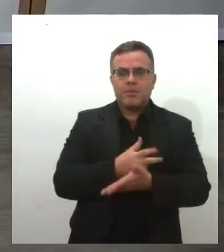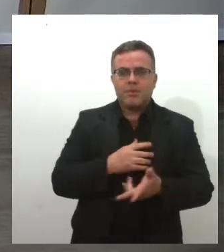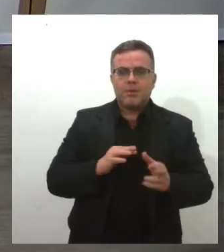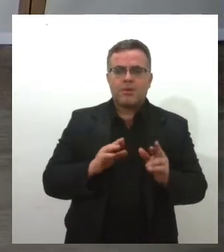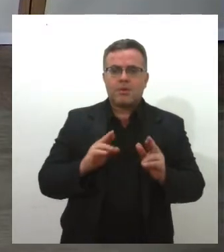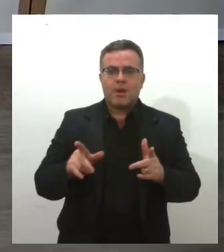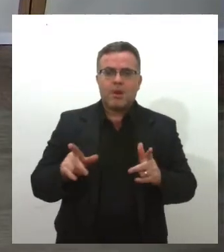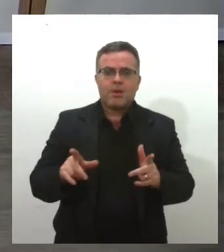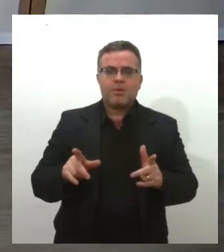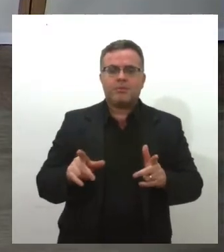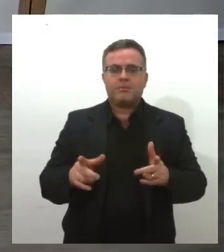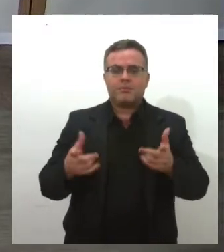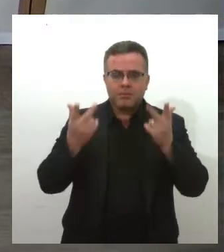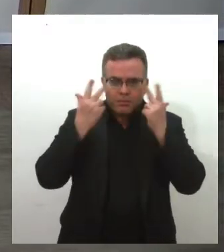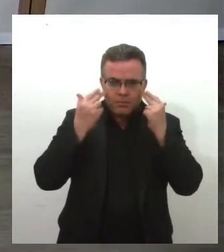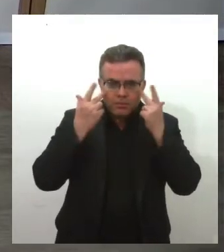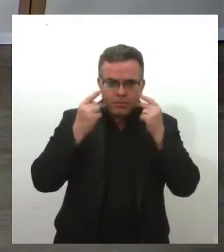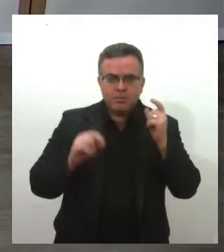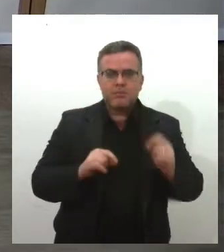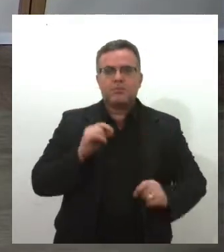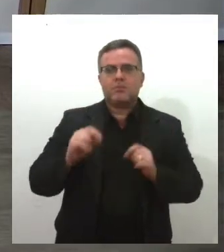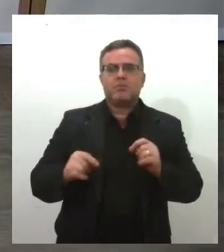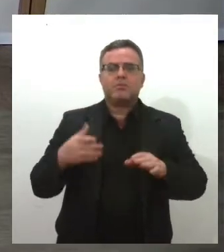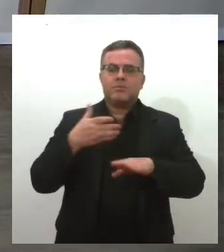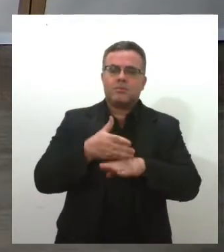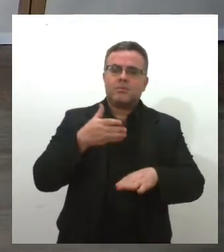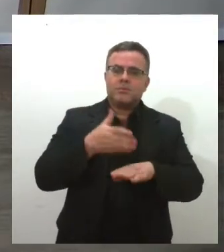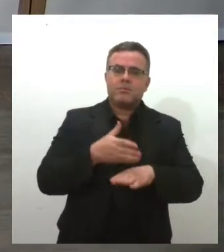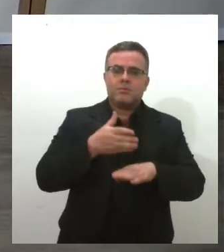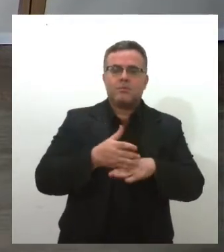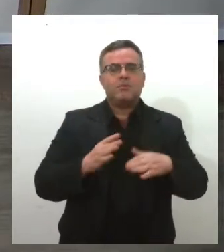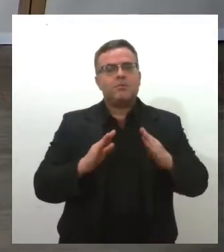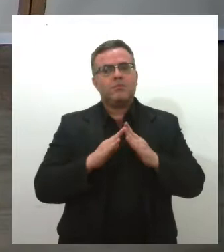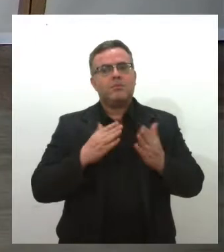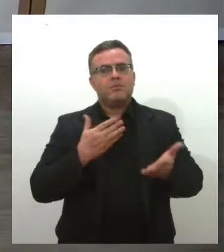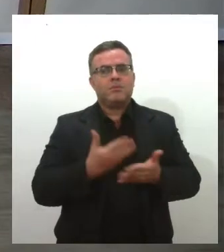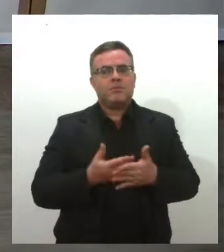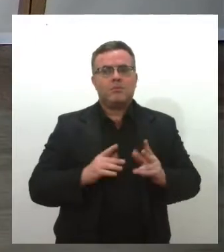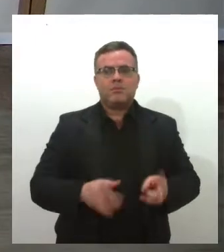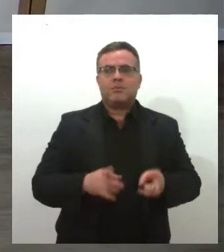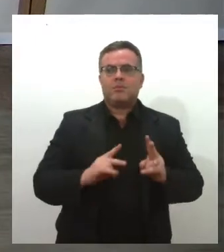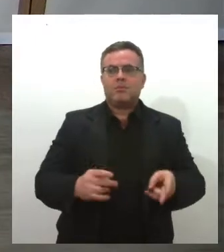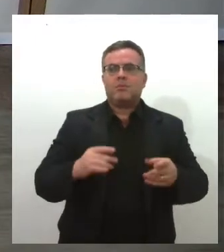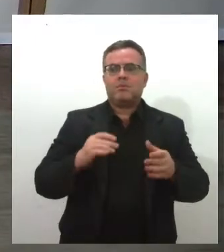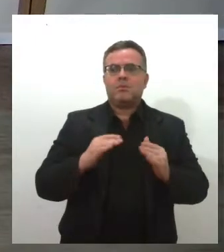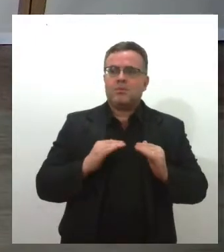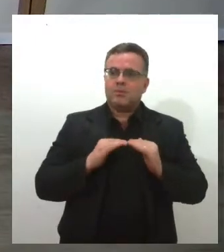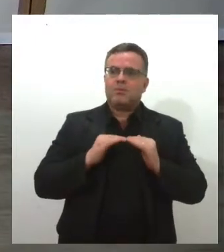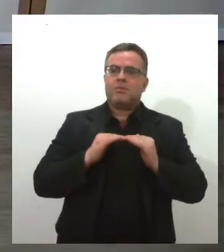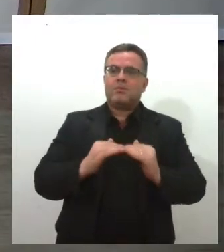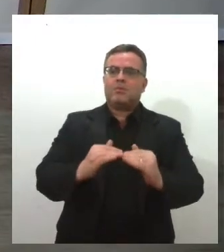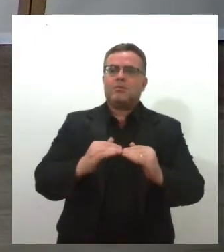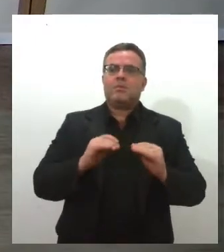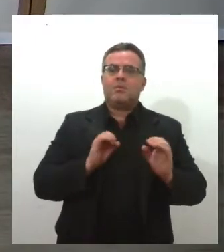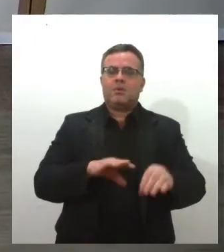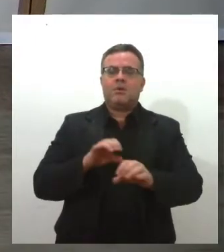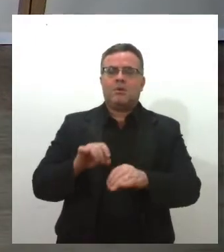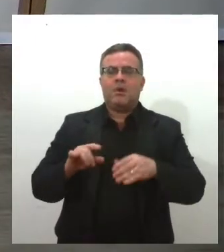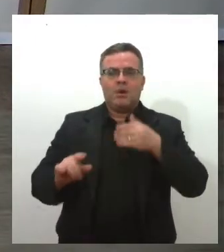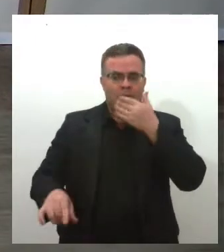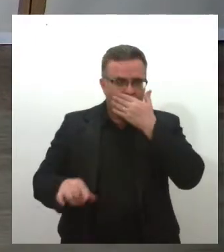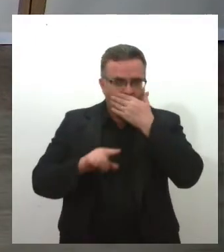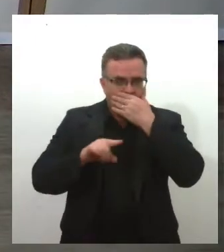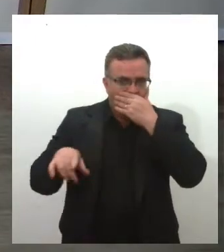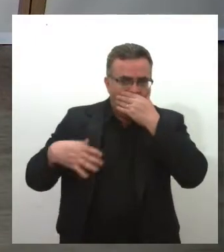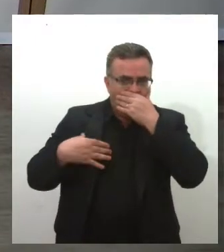né? Normalmente se frequenta aí a instituição de ensino como um padrão de educação e no caso aí das filhas